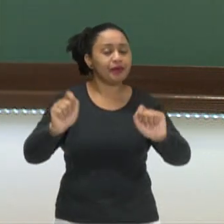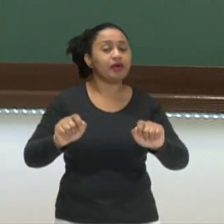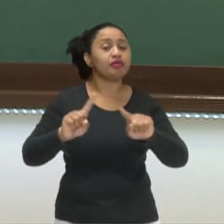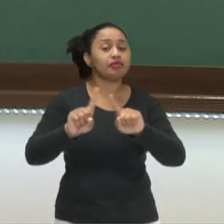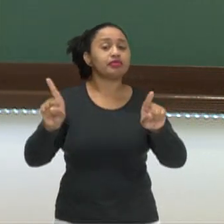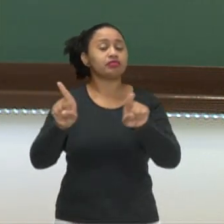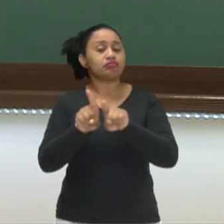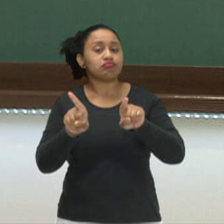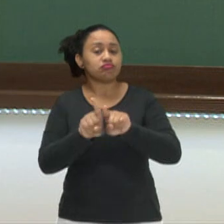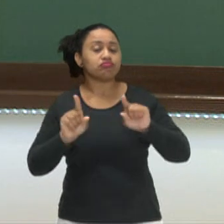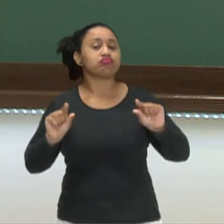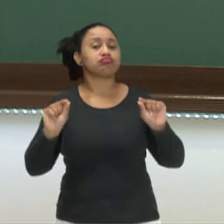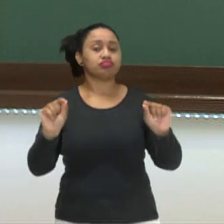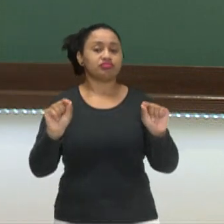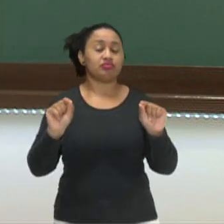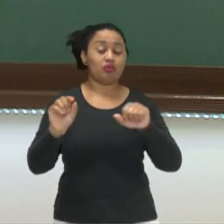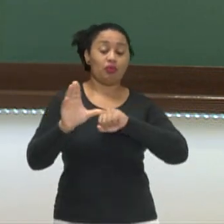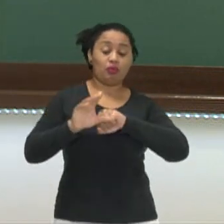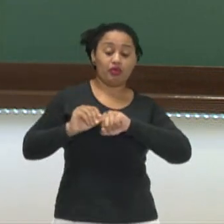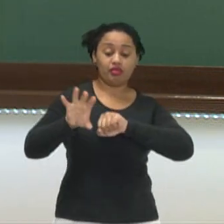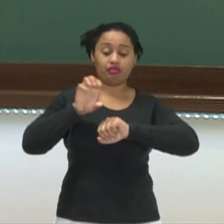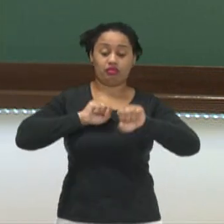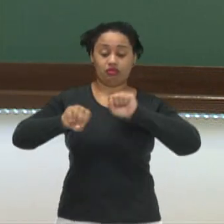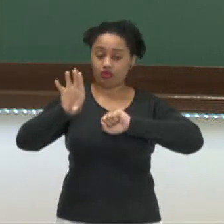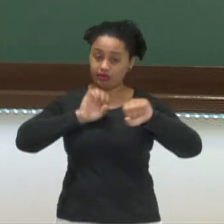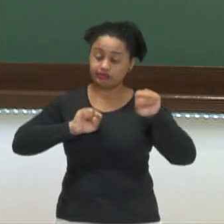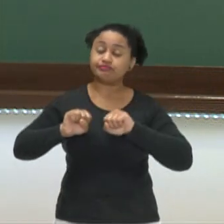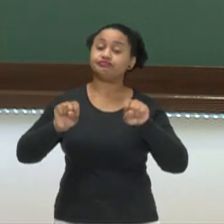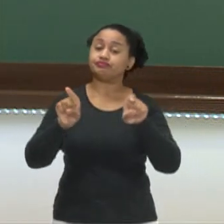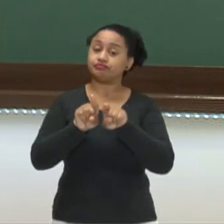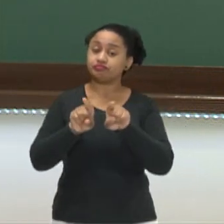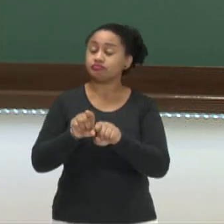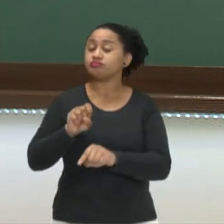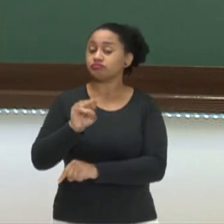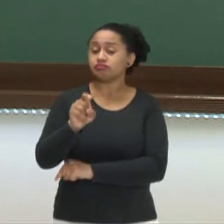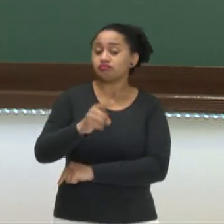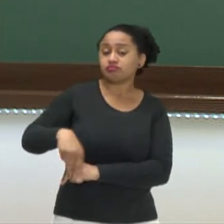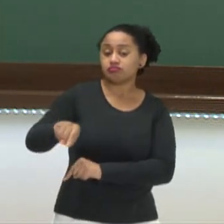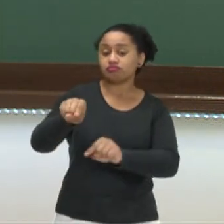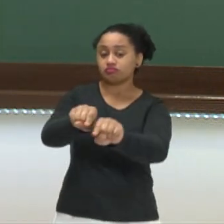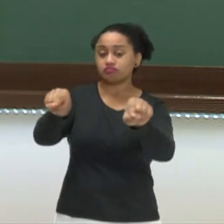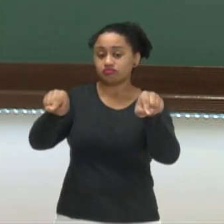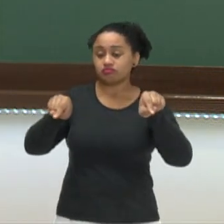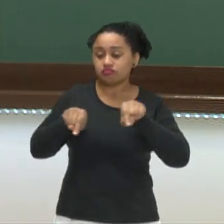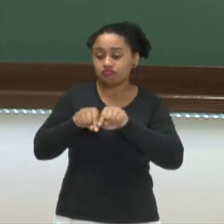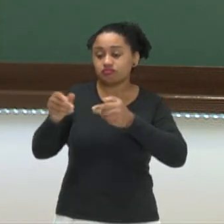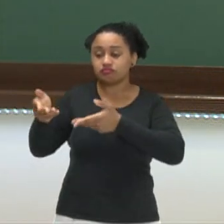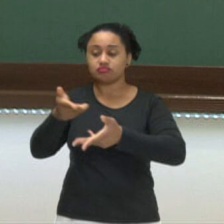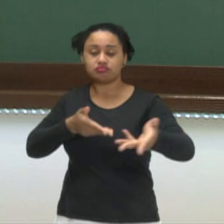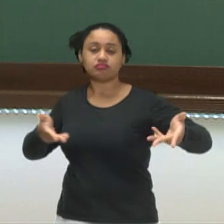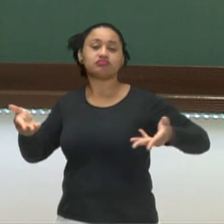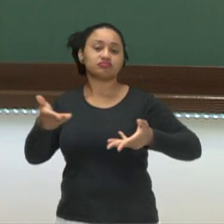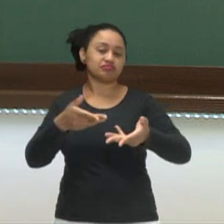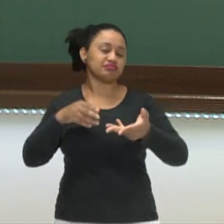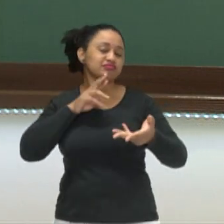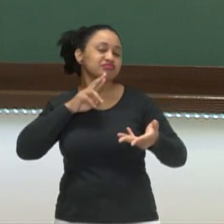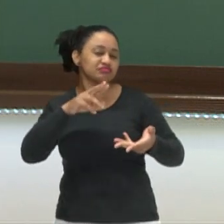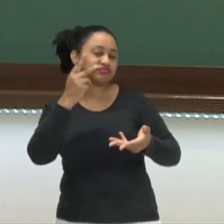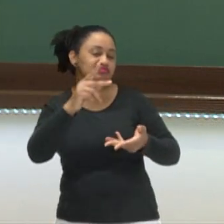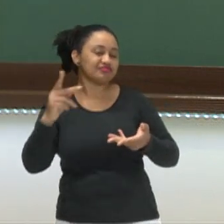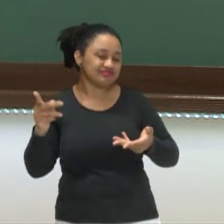pode gerar muito conhecimento se vocês, em turma, socializarem essa